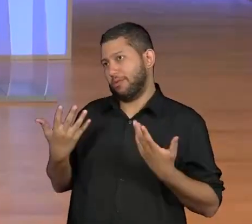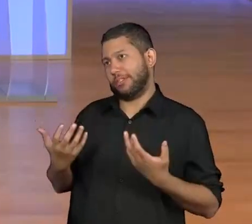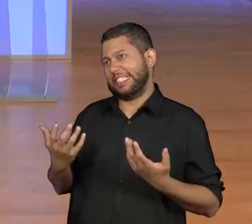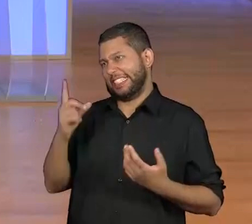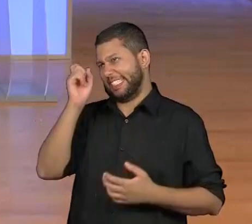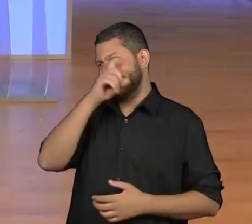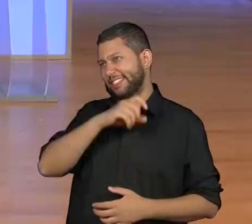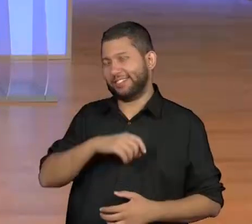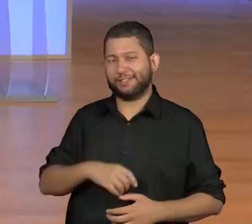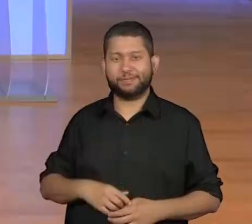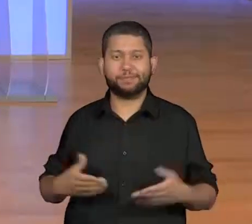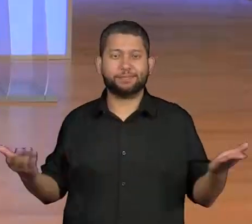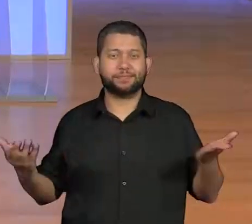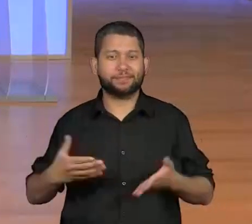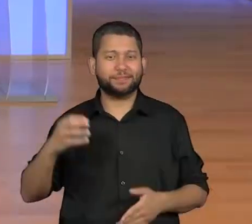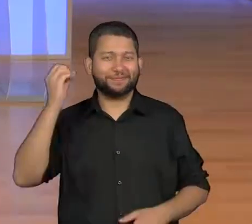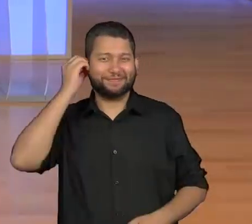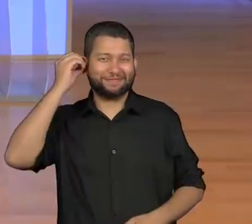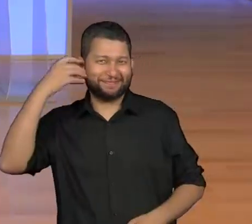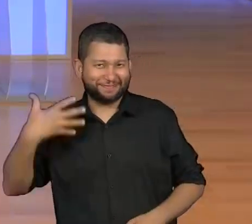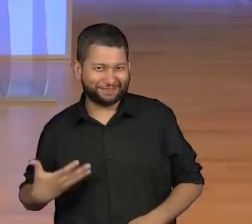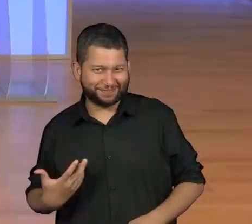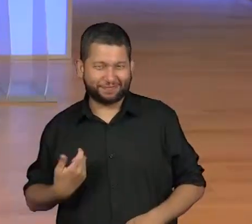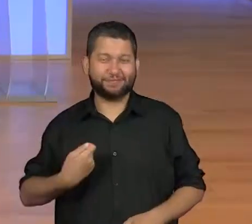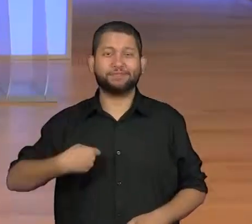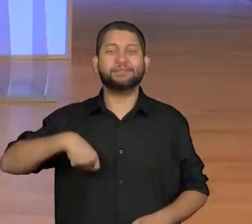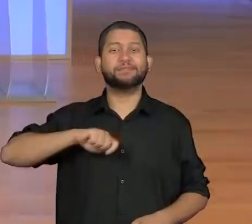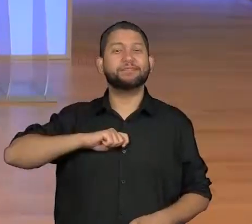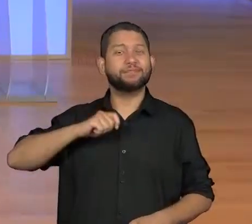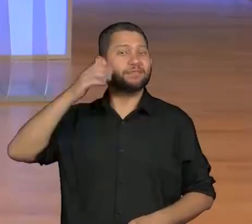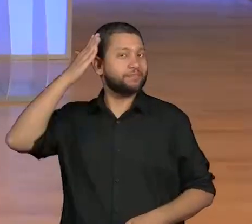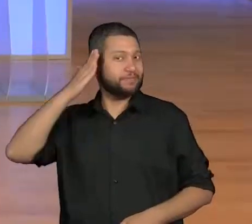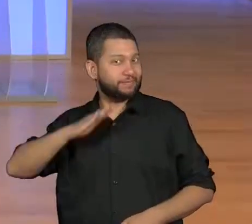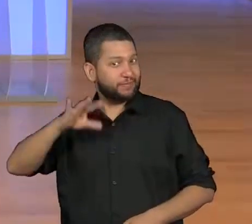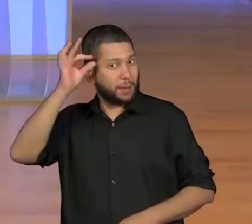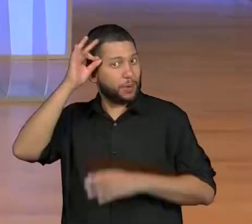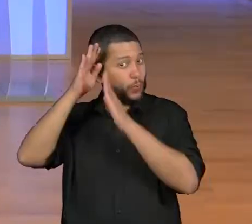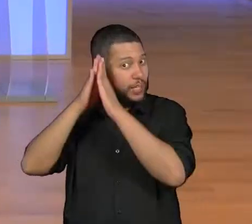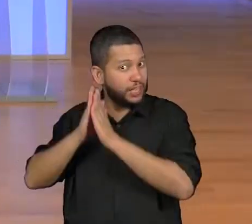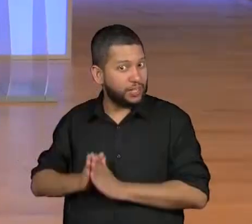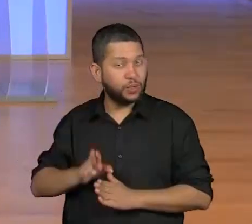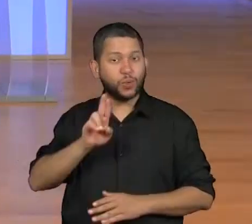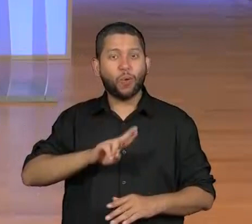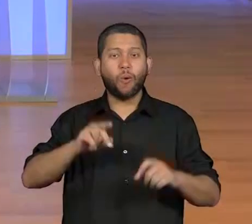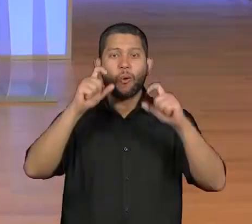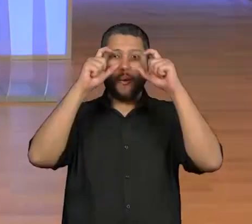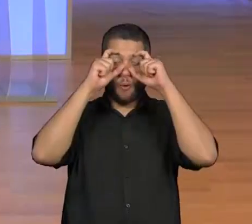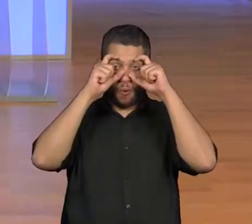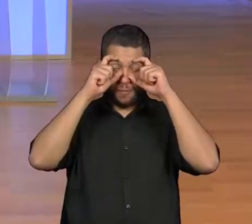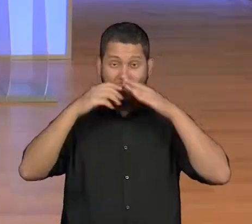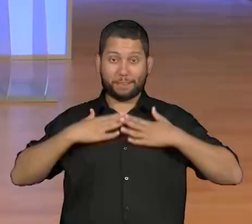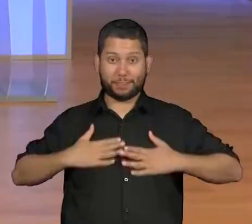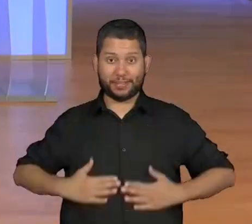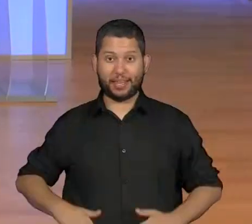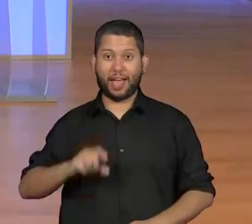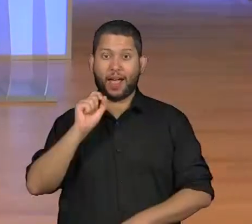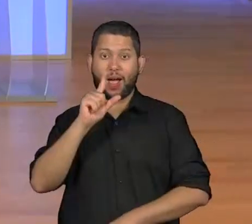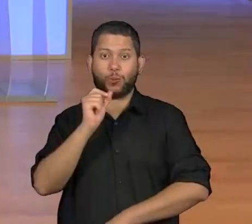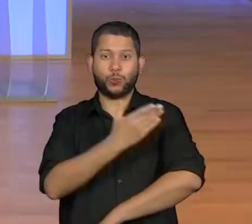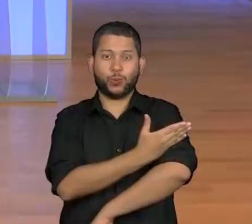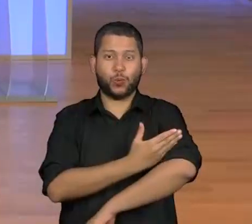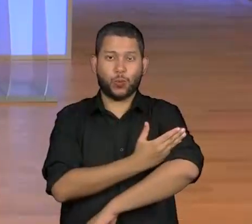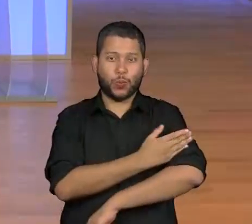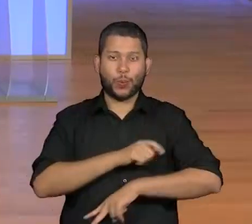Sim. Então, eu sou a professora Franciele, meu cabelo é liso, eu uso óculos, estou com uma camiseta azul de manga